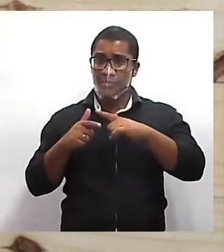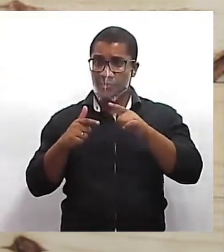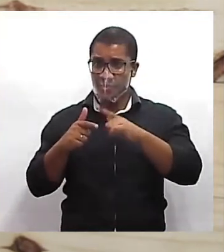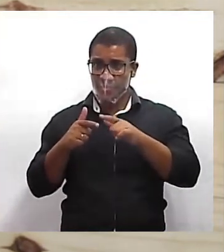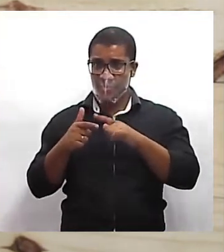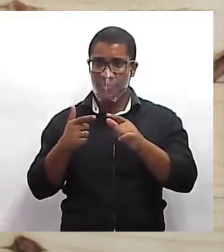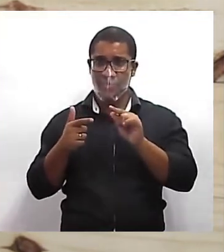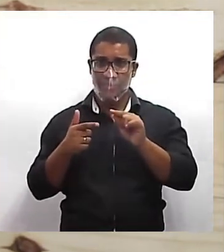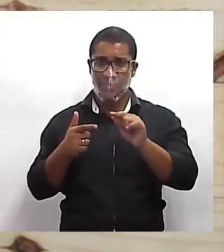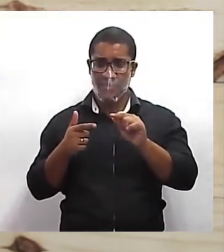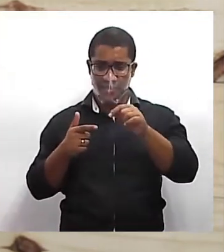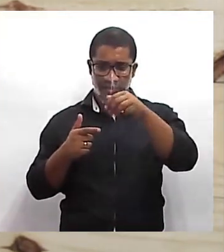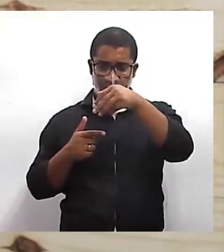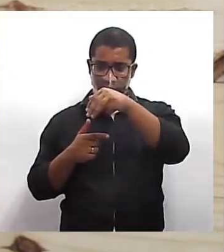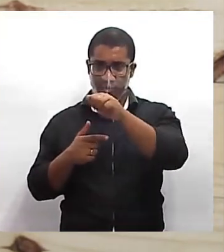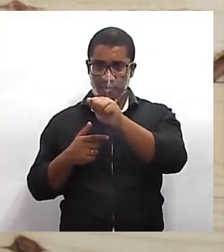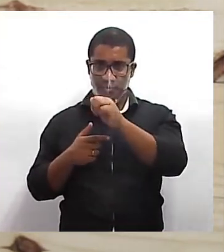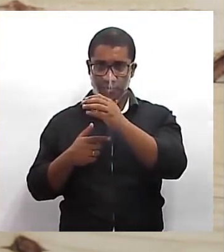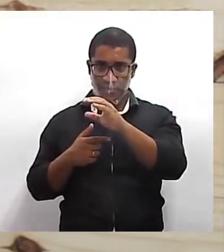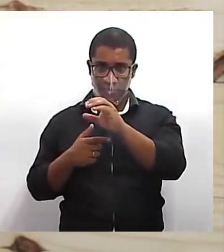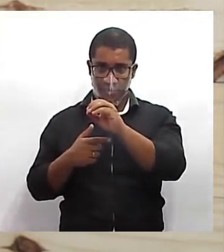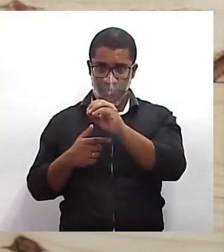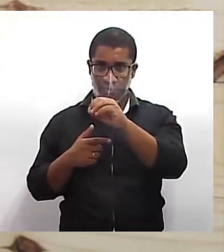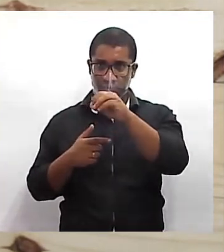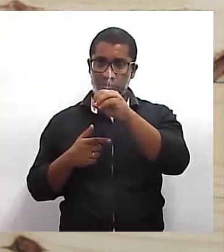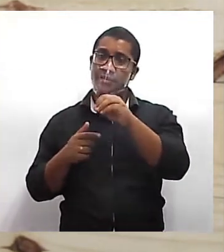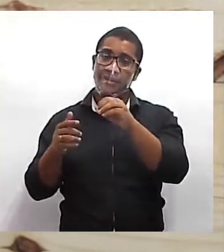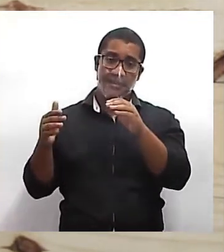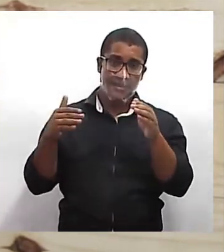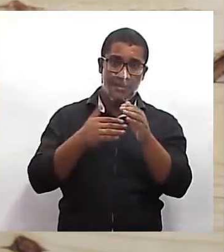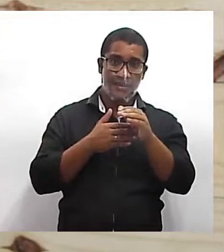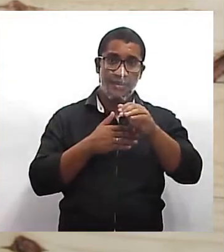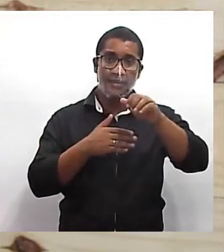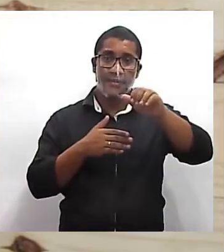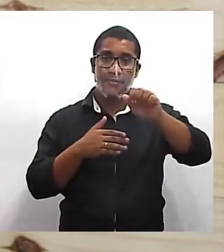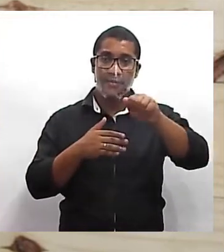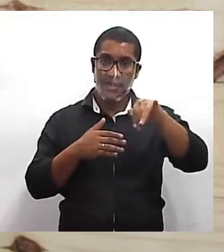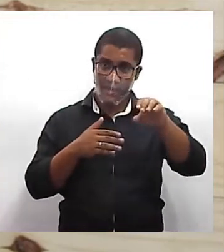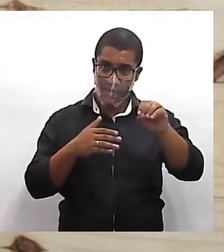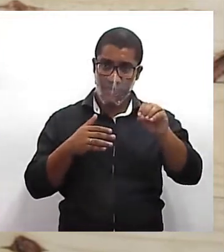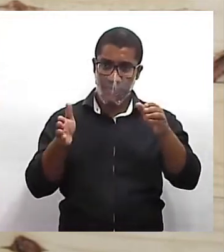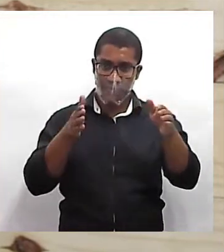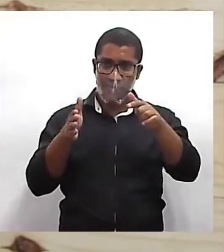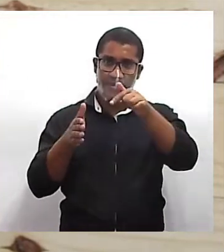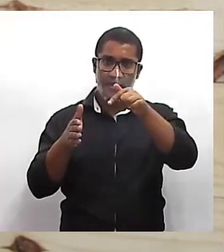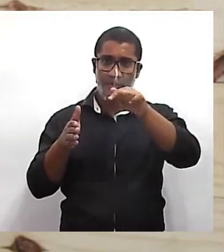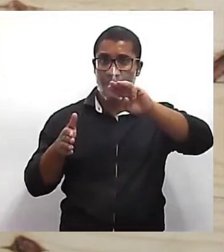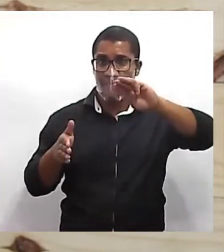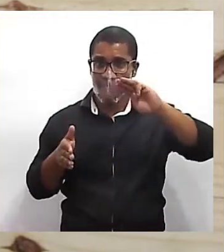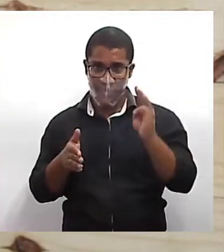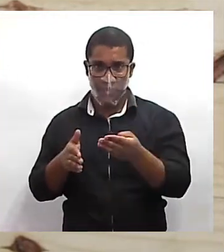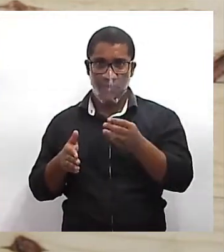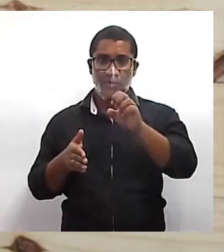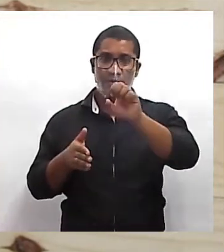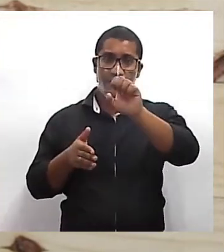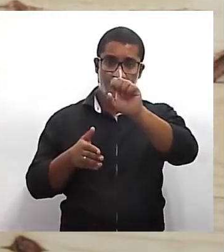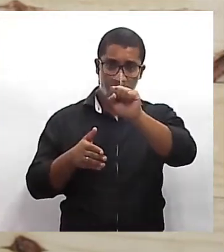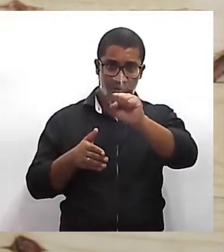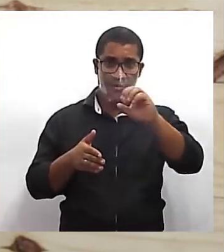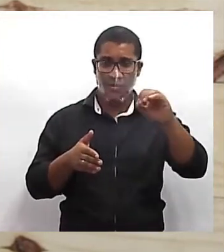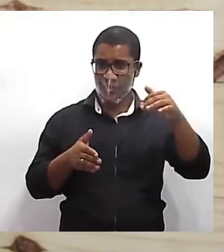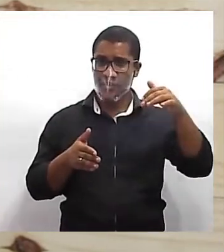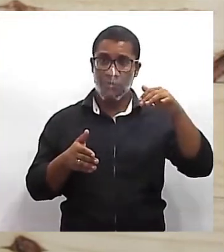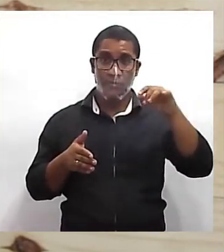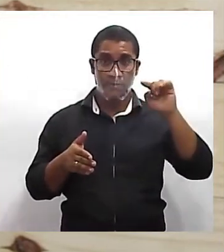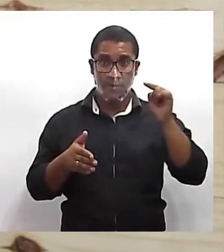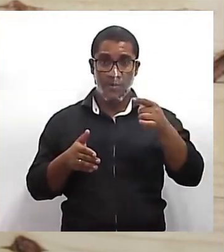De março a maio, 7.800.000 pessoas perderam o emprego. E, pela primeira vez, mais da metade